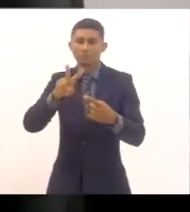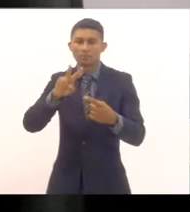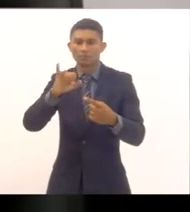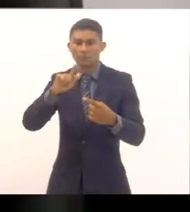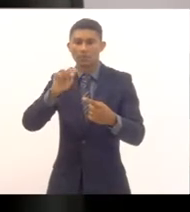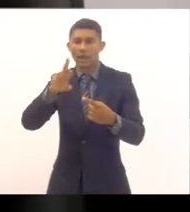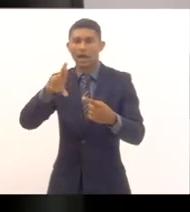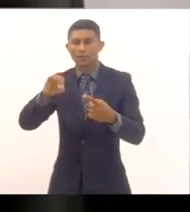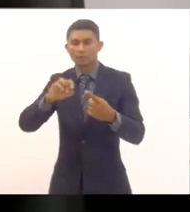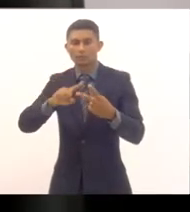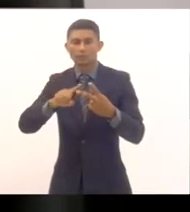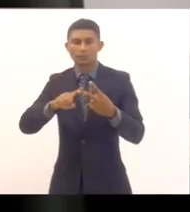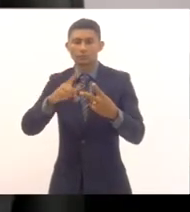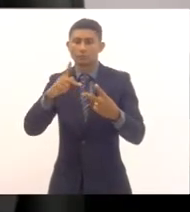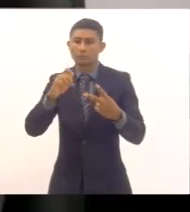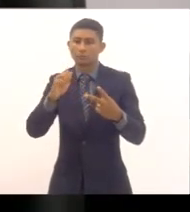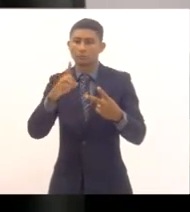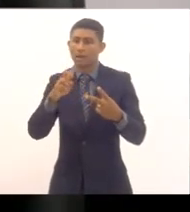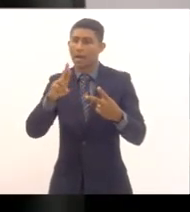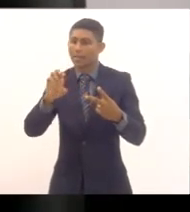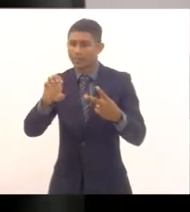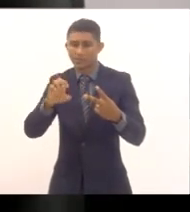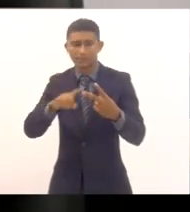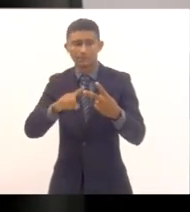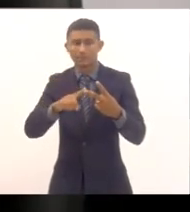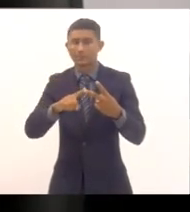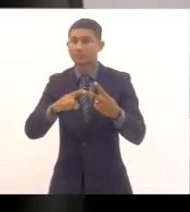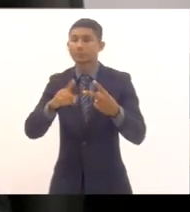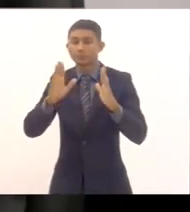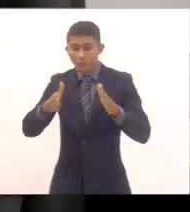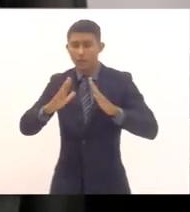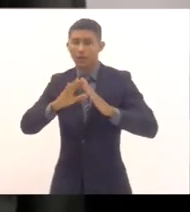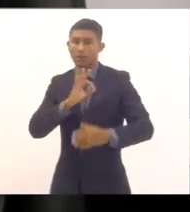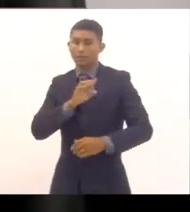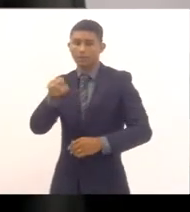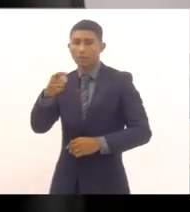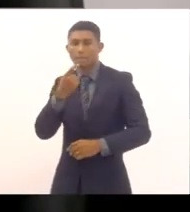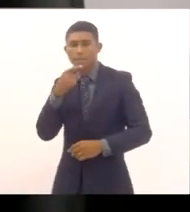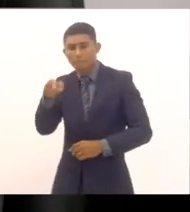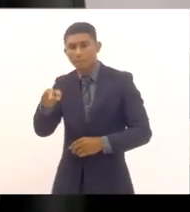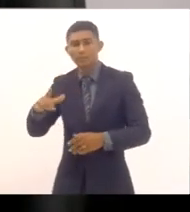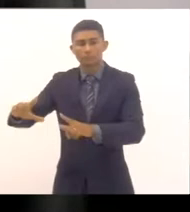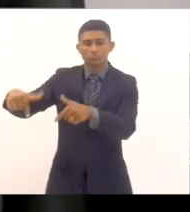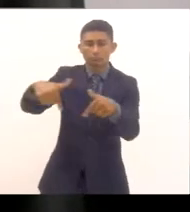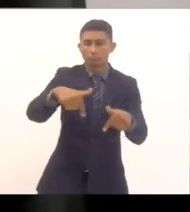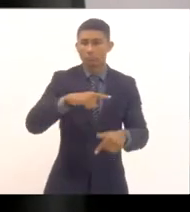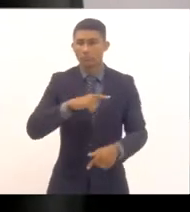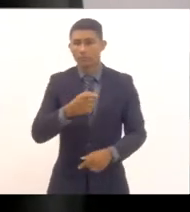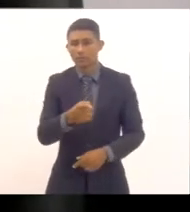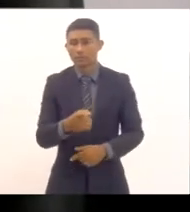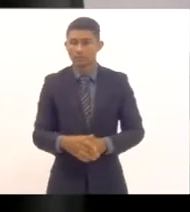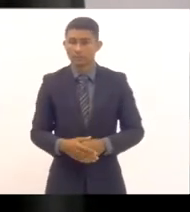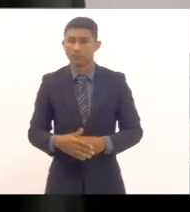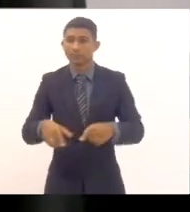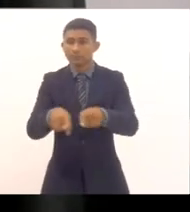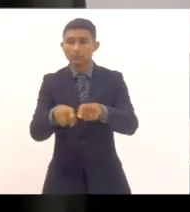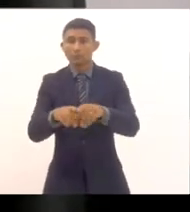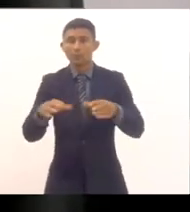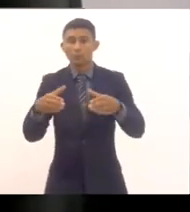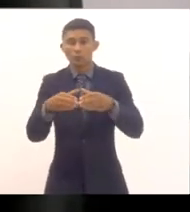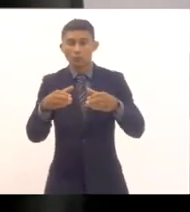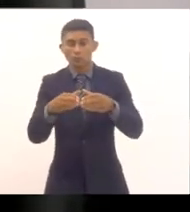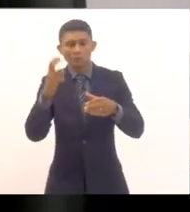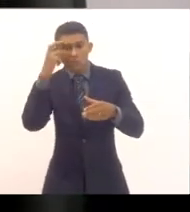então assim é o batalhão da área já faz a sua ação existe esse trabalho inteligente para saber que a liderança o tráfico de